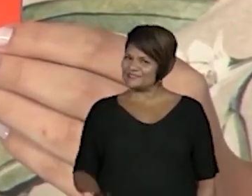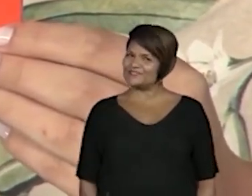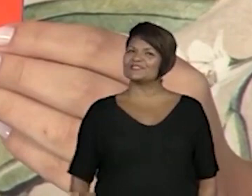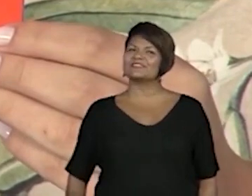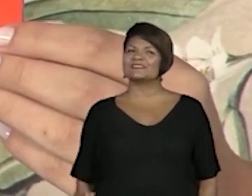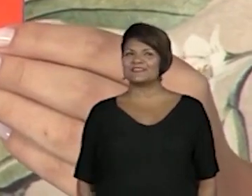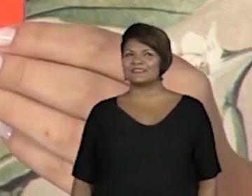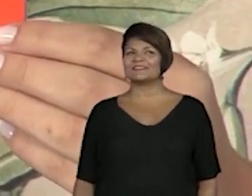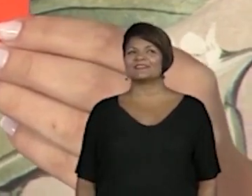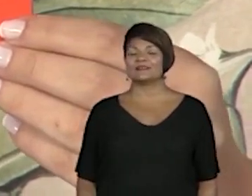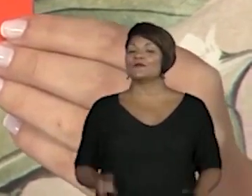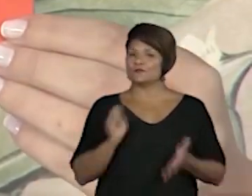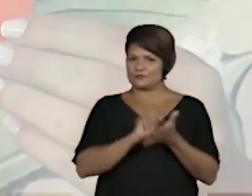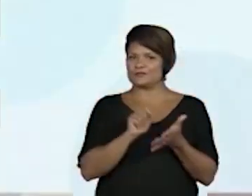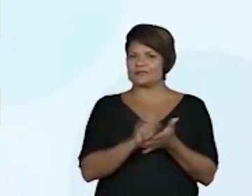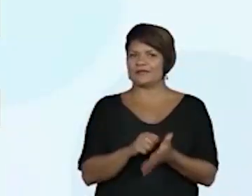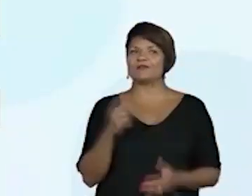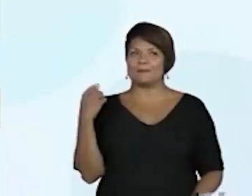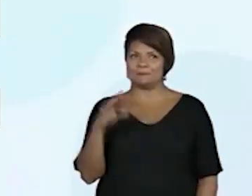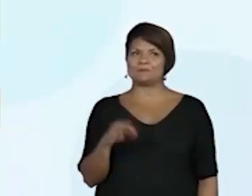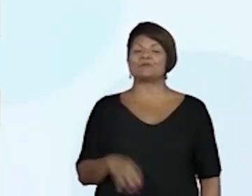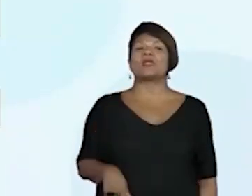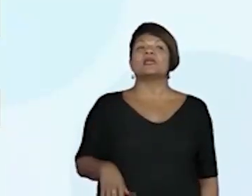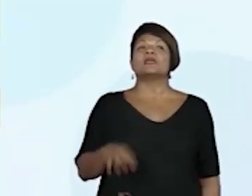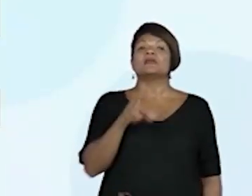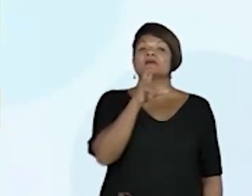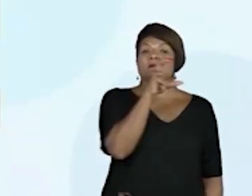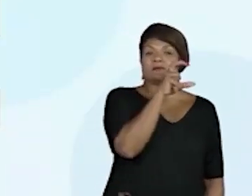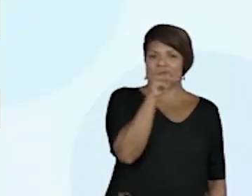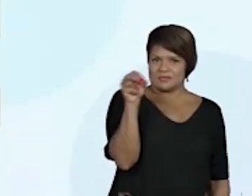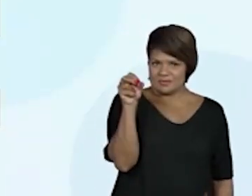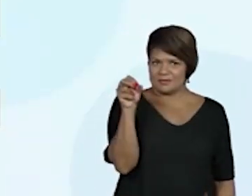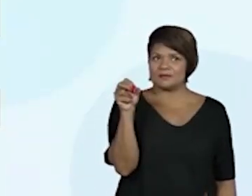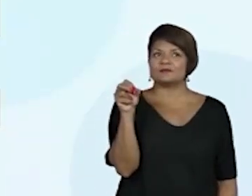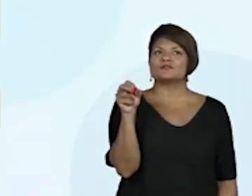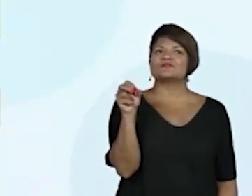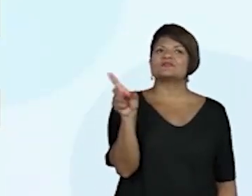ó, o 500, ó,